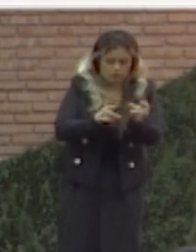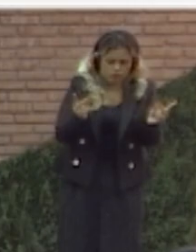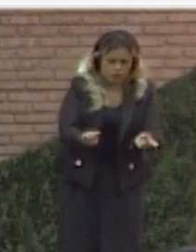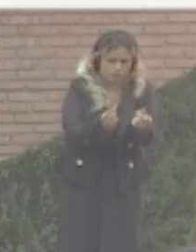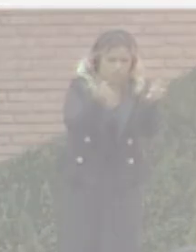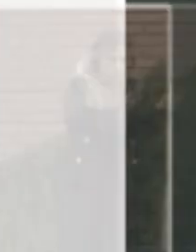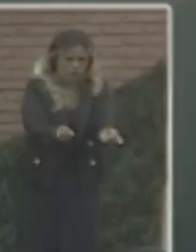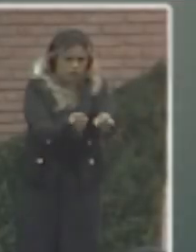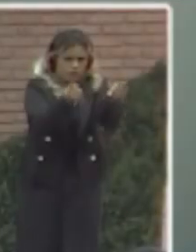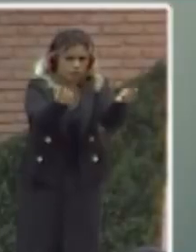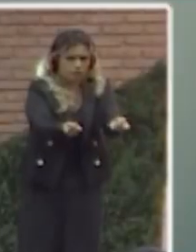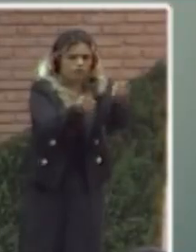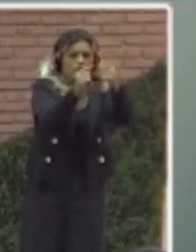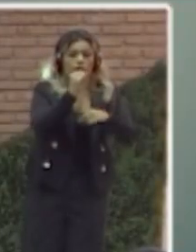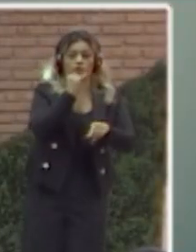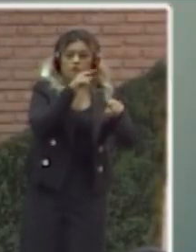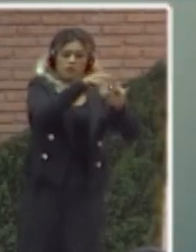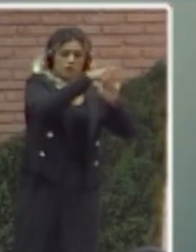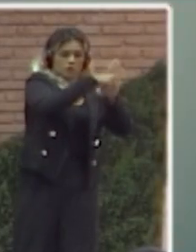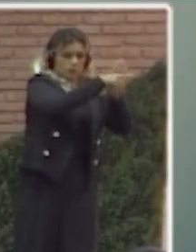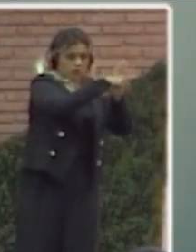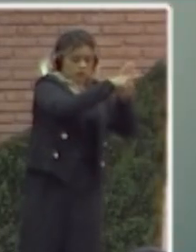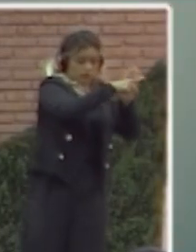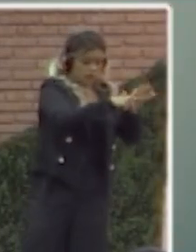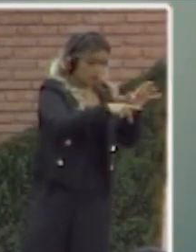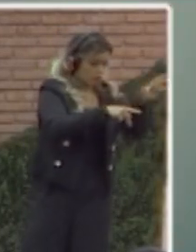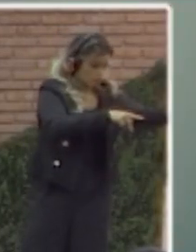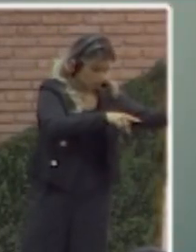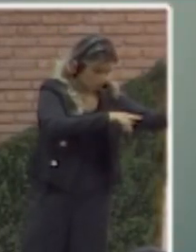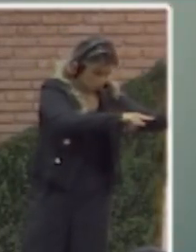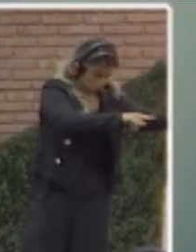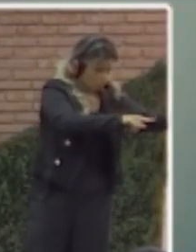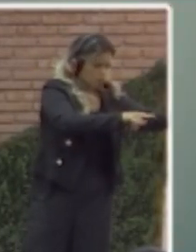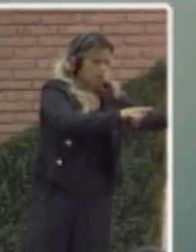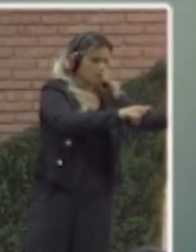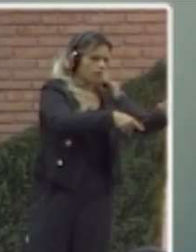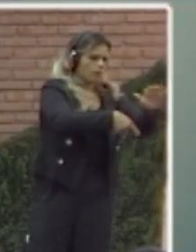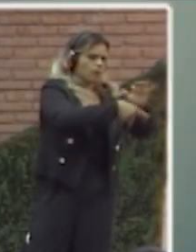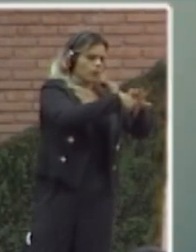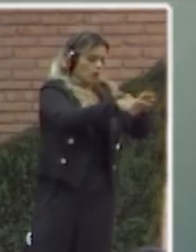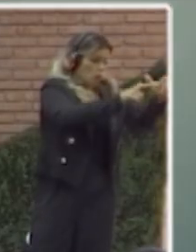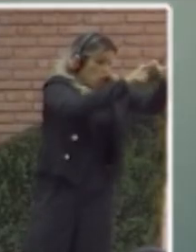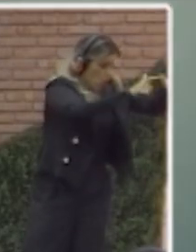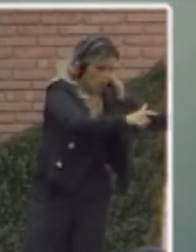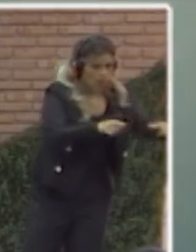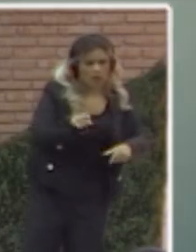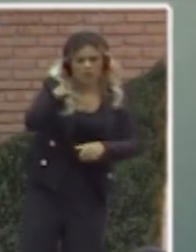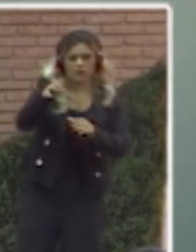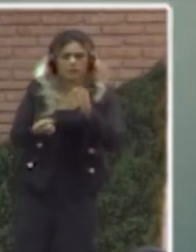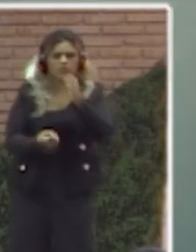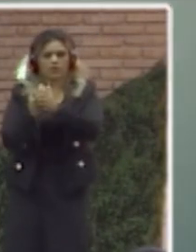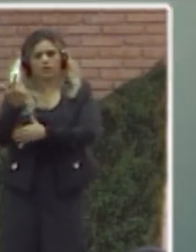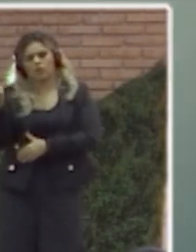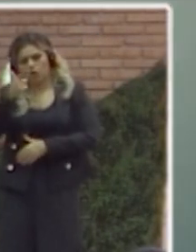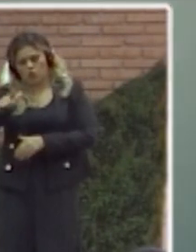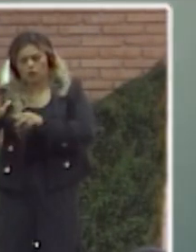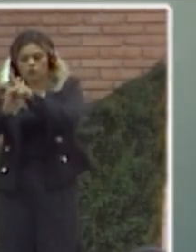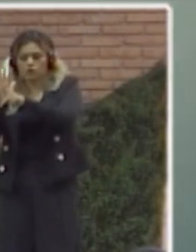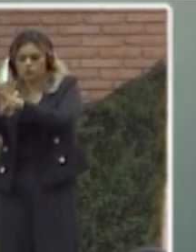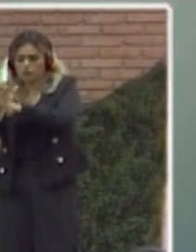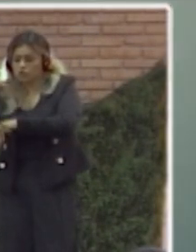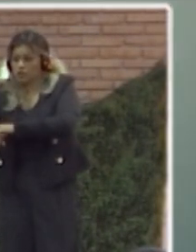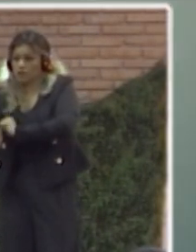em paralelo. Então, enquanto você está desenvolvendo uma parte do projeto no site, você está desenvolvendo o resto do projeto